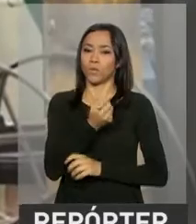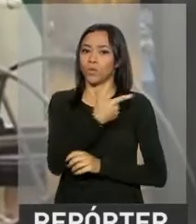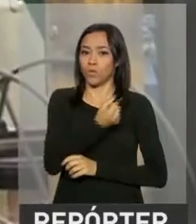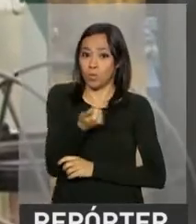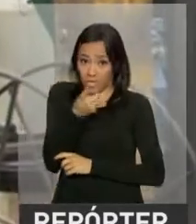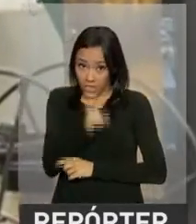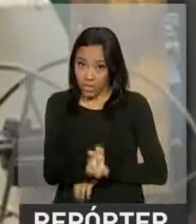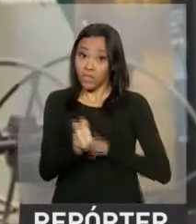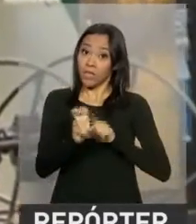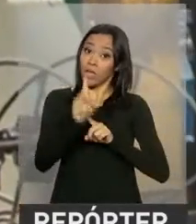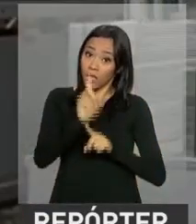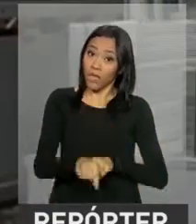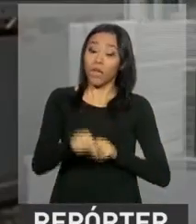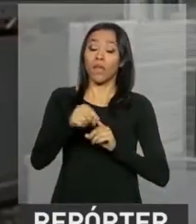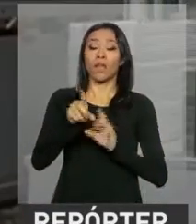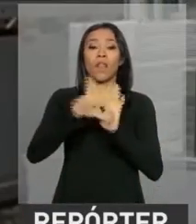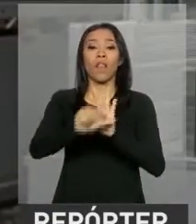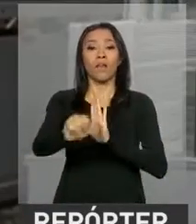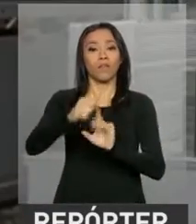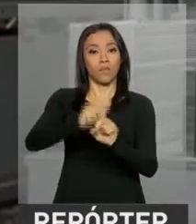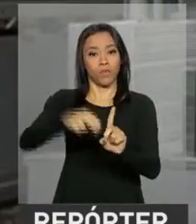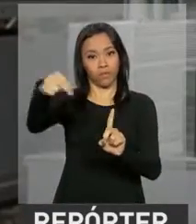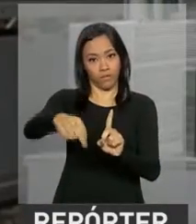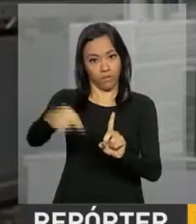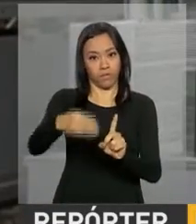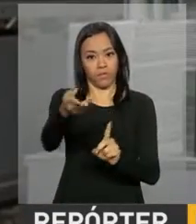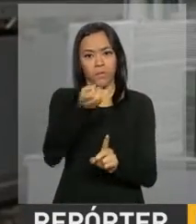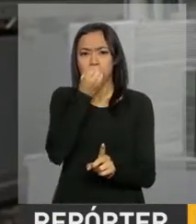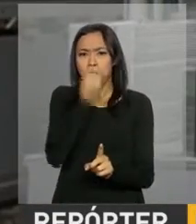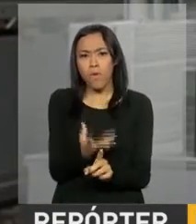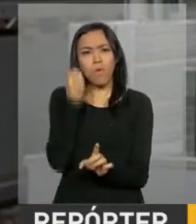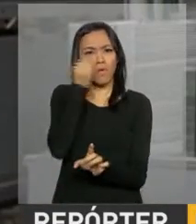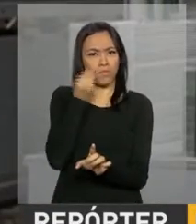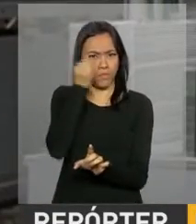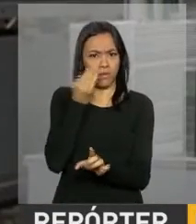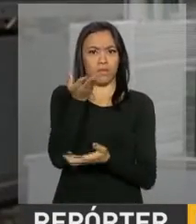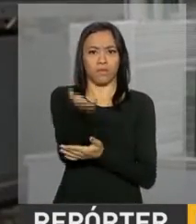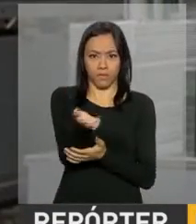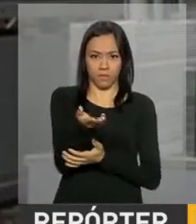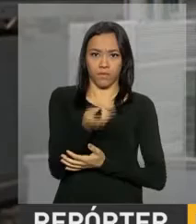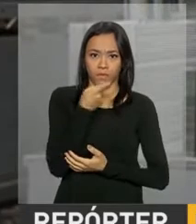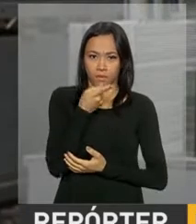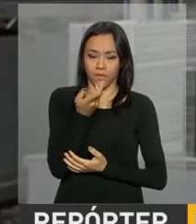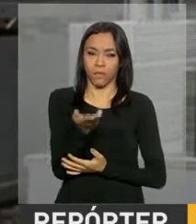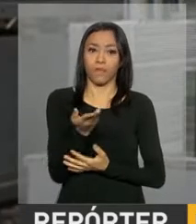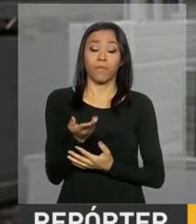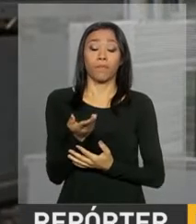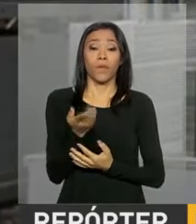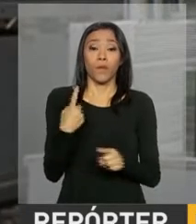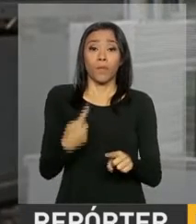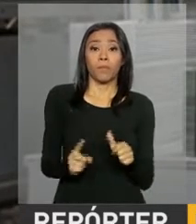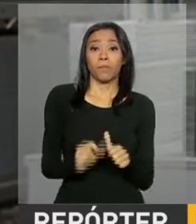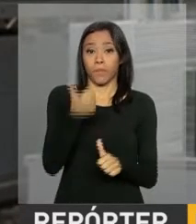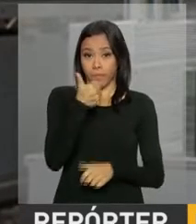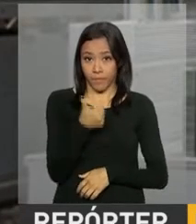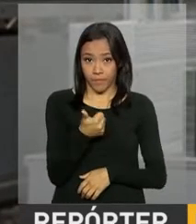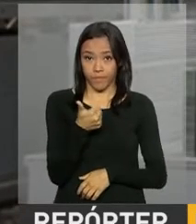que virou lei em novembro a experiência tem sido muito boa primeiro porque a gente sempre pautou